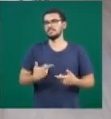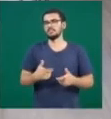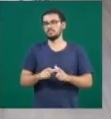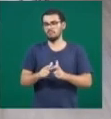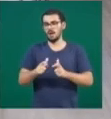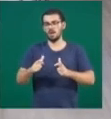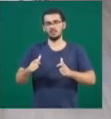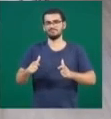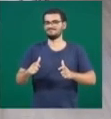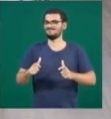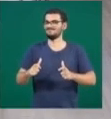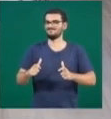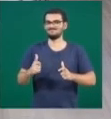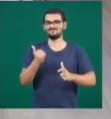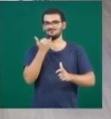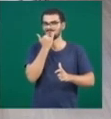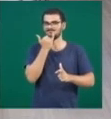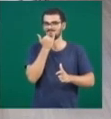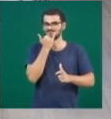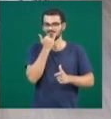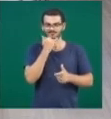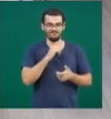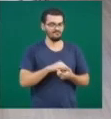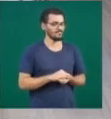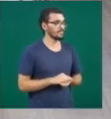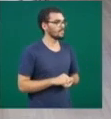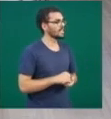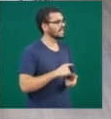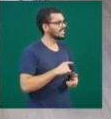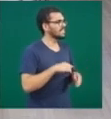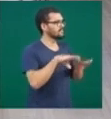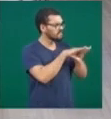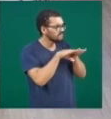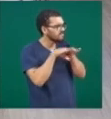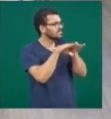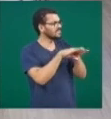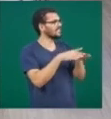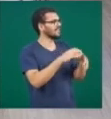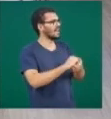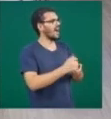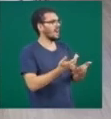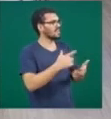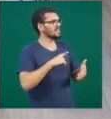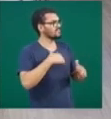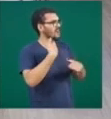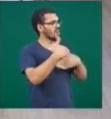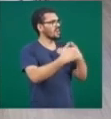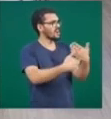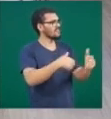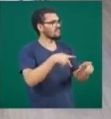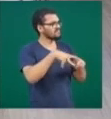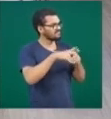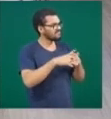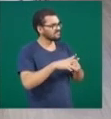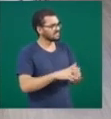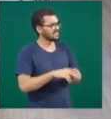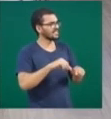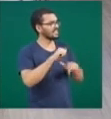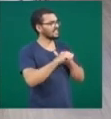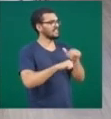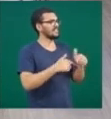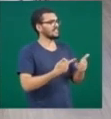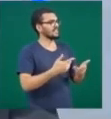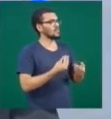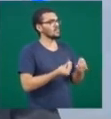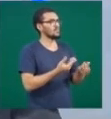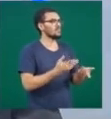sua visão, houve equidade de forças nesse todo esse processo da reforma trabalhista, ou ela partiu mais para um lado em detrimento de